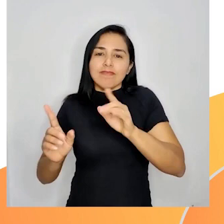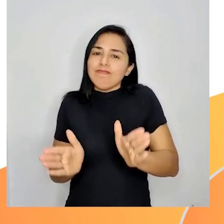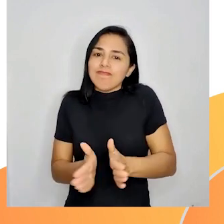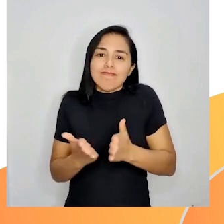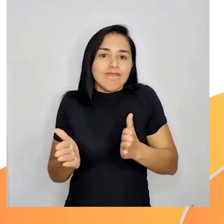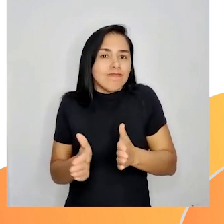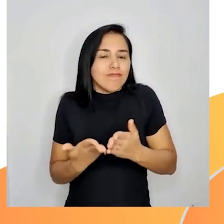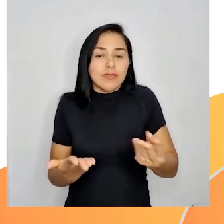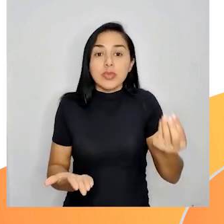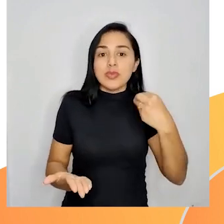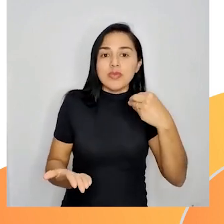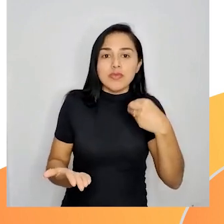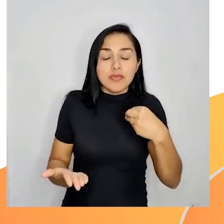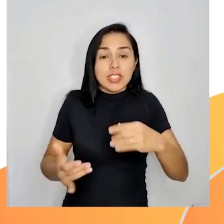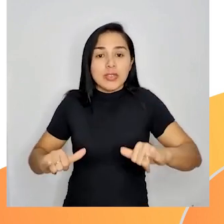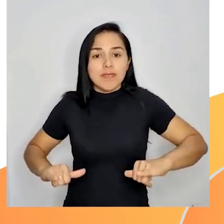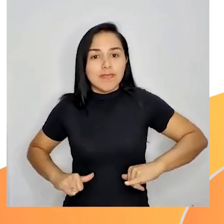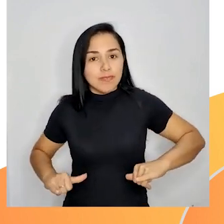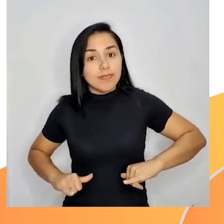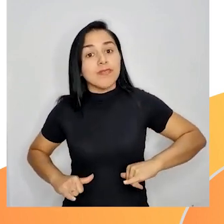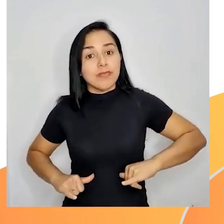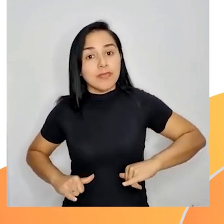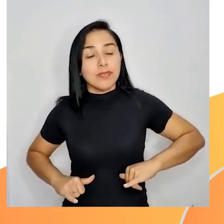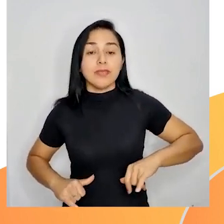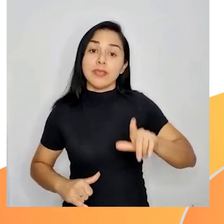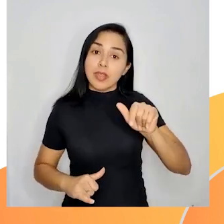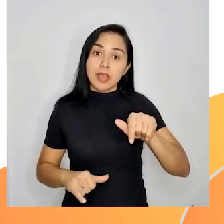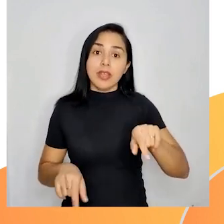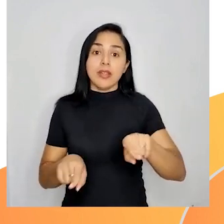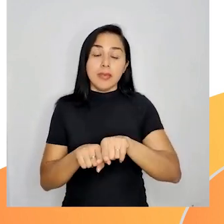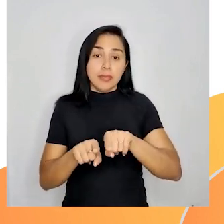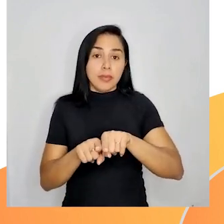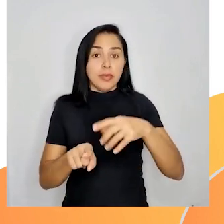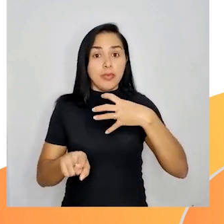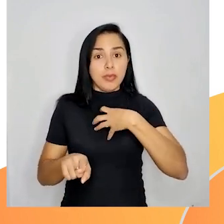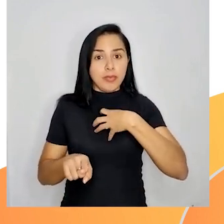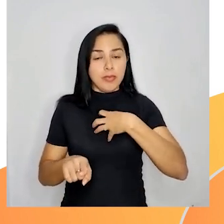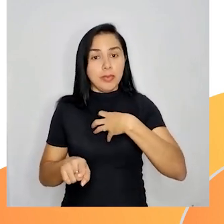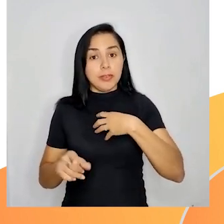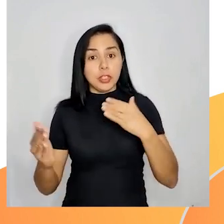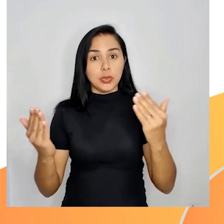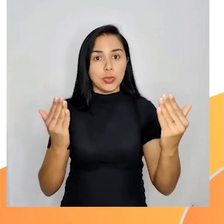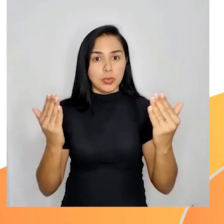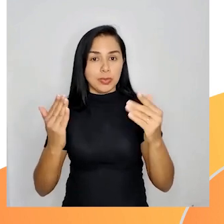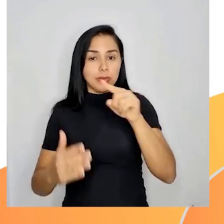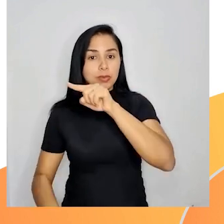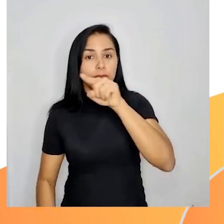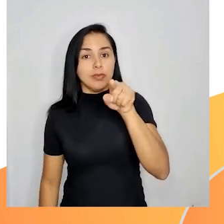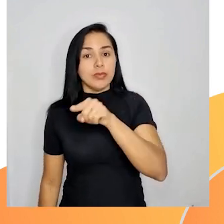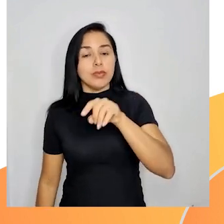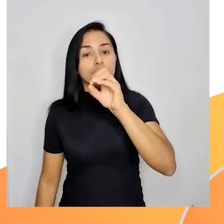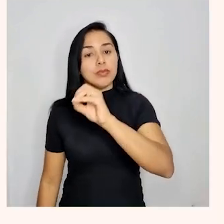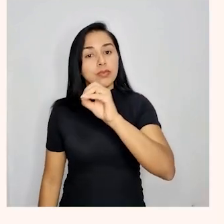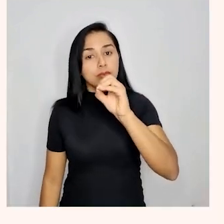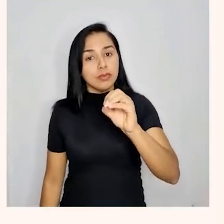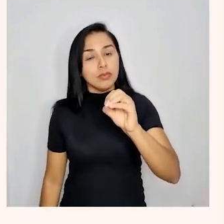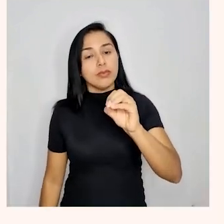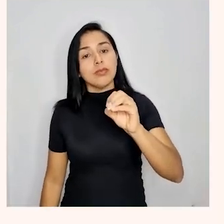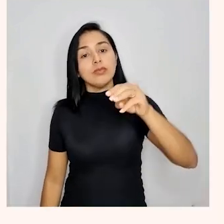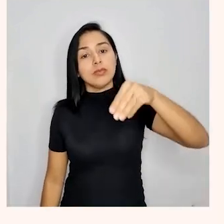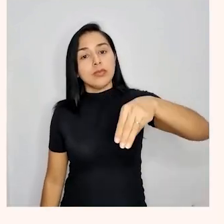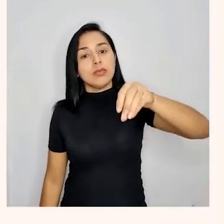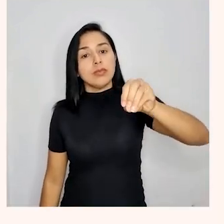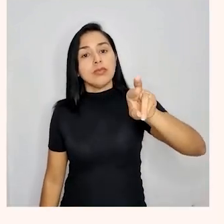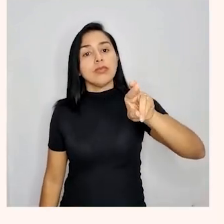traz algo que nós chamamos de zoomorfização do homem, que é quando o homem ele